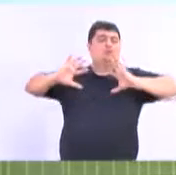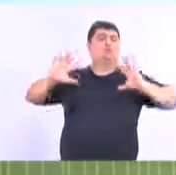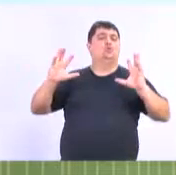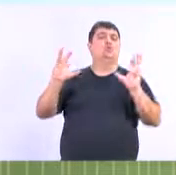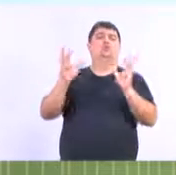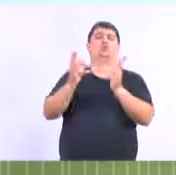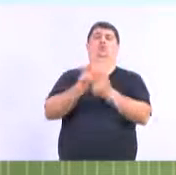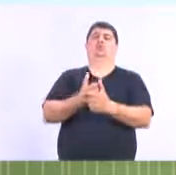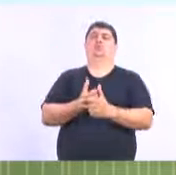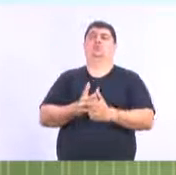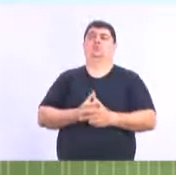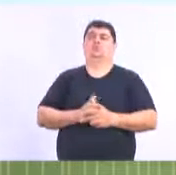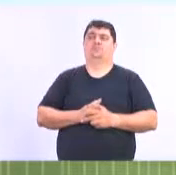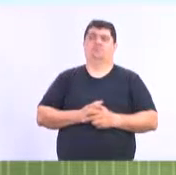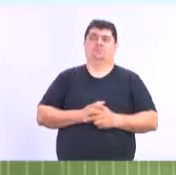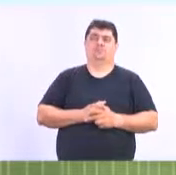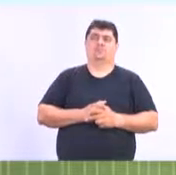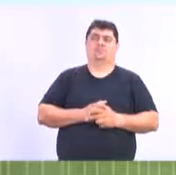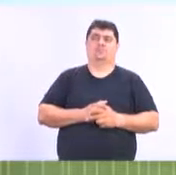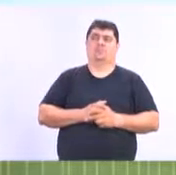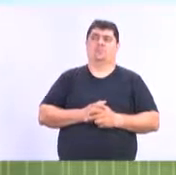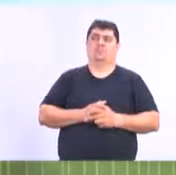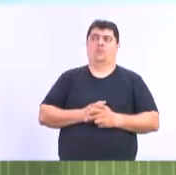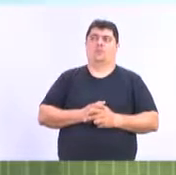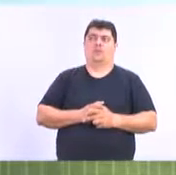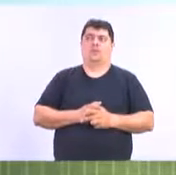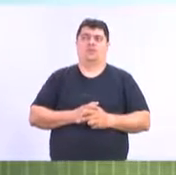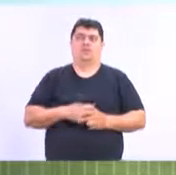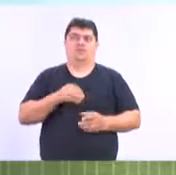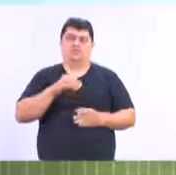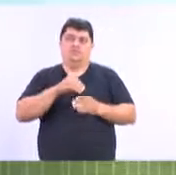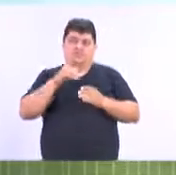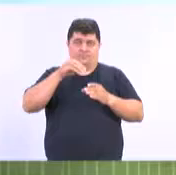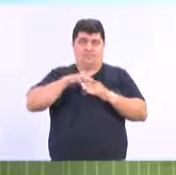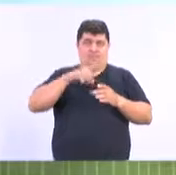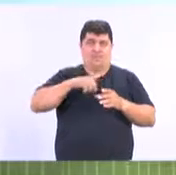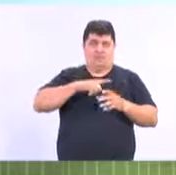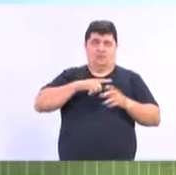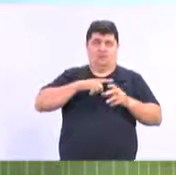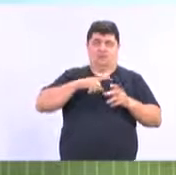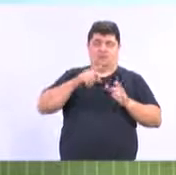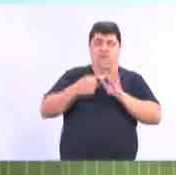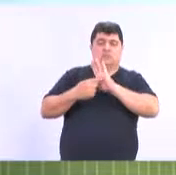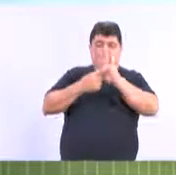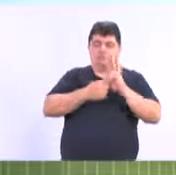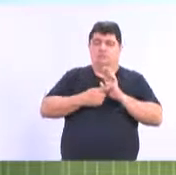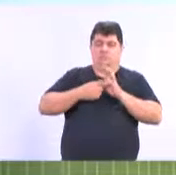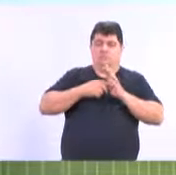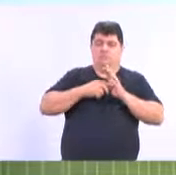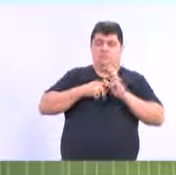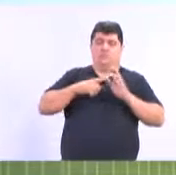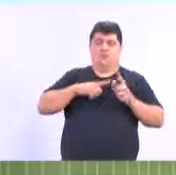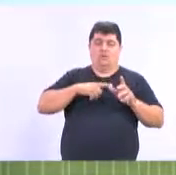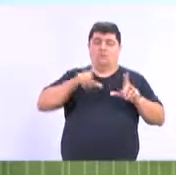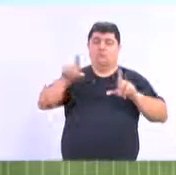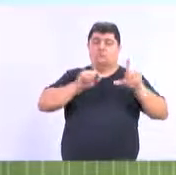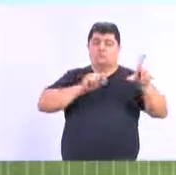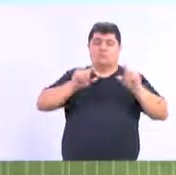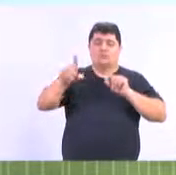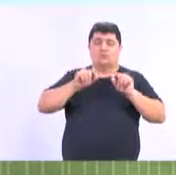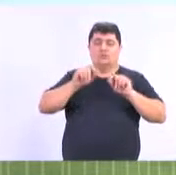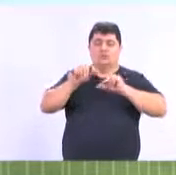patrimonial, da demonstração de resultado do exercício. Dentro da demonstração de resultado do exercício, eu tomo decisões que não